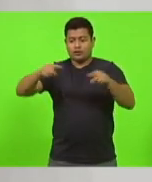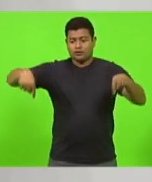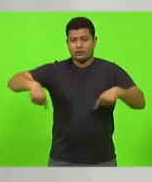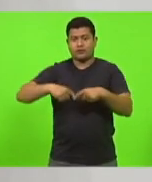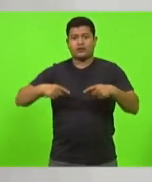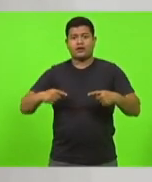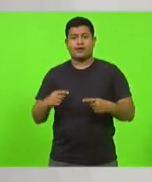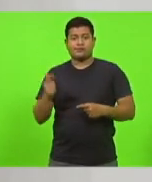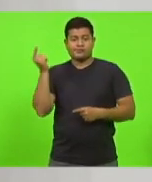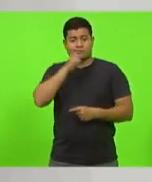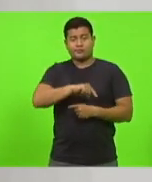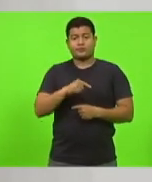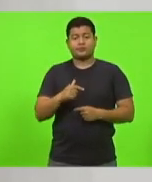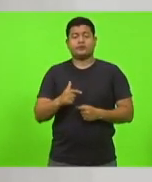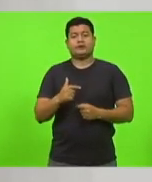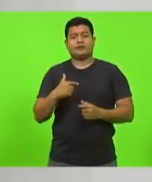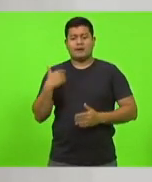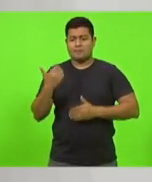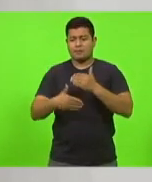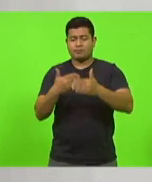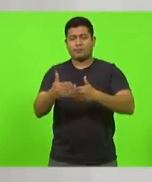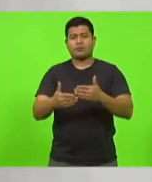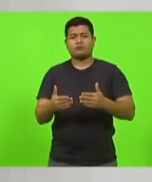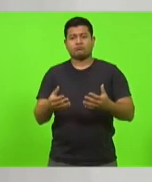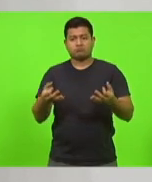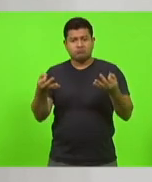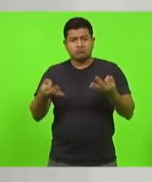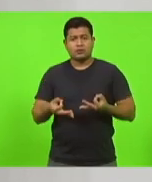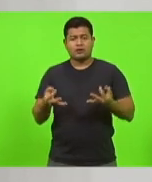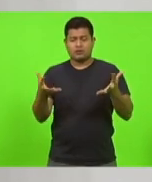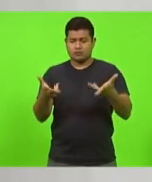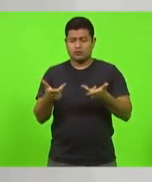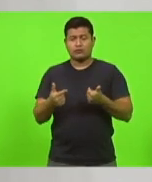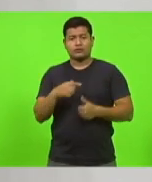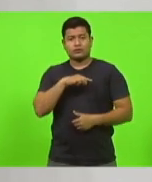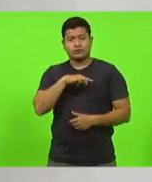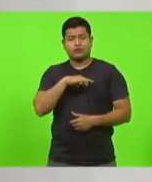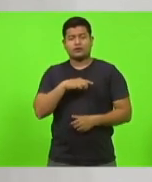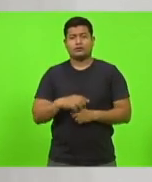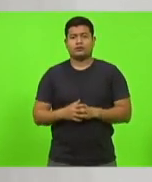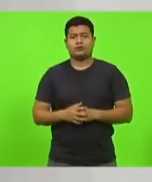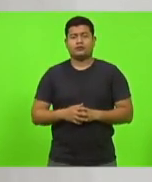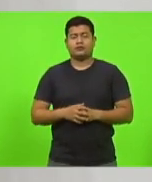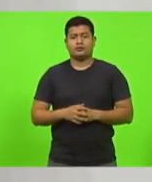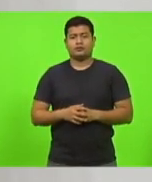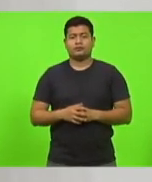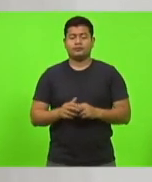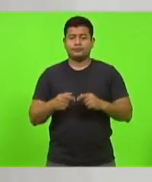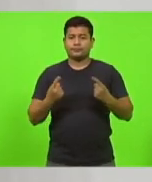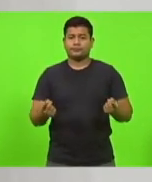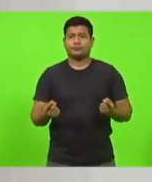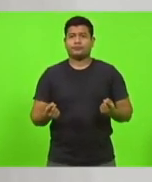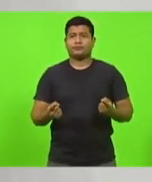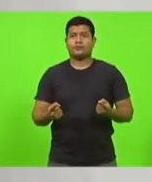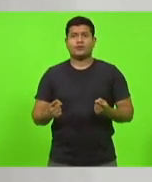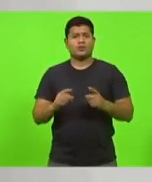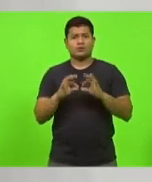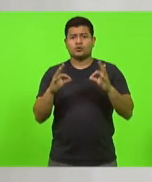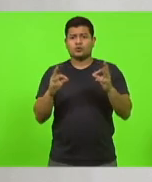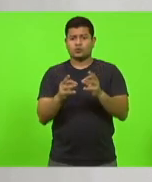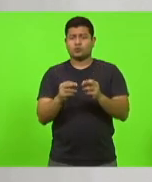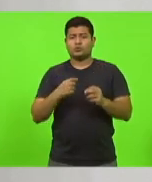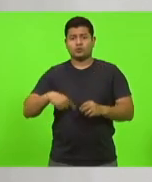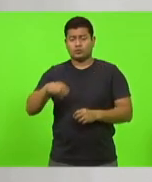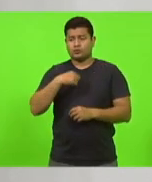para que as coisas funcionem, para que o trabalho tenha qualidade. Então, isso aqui tudo foi levado